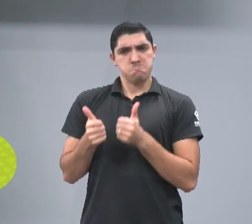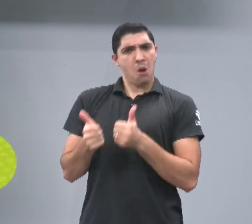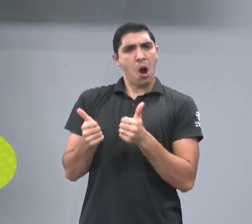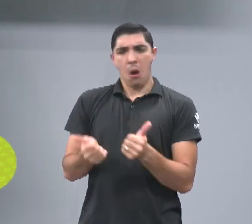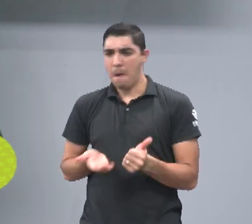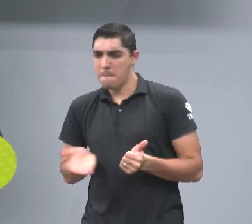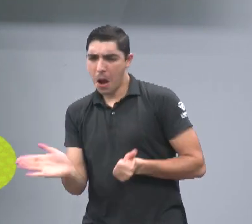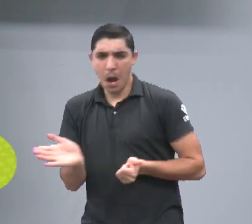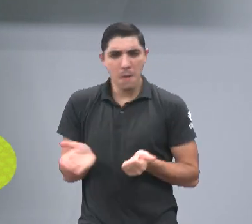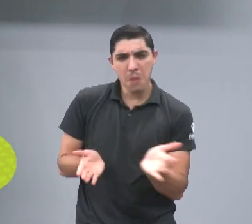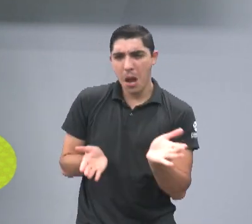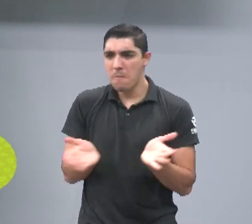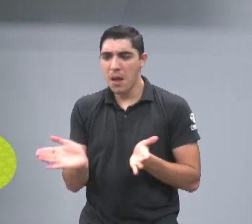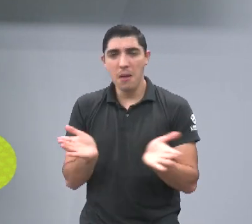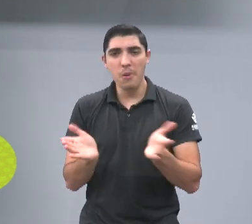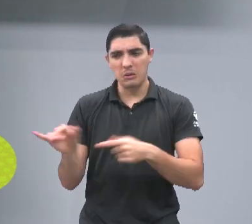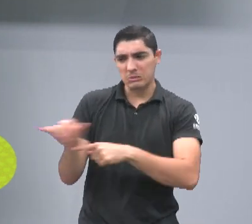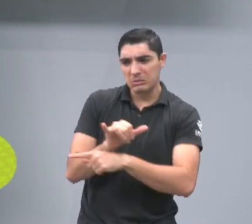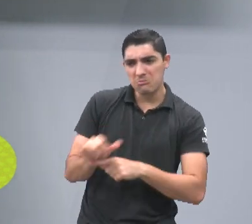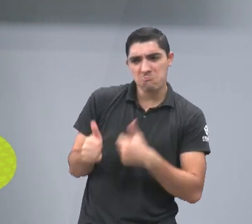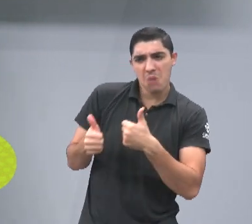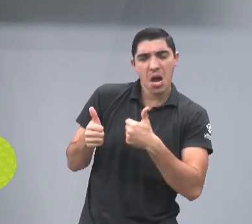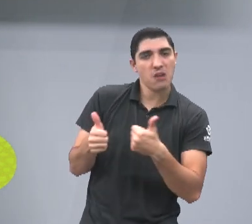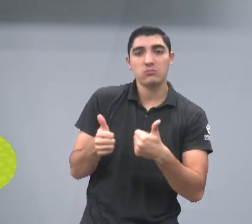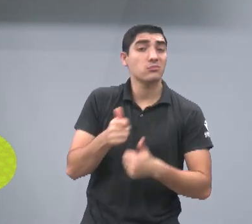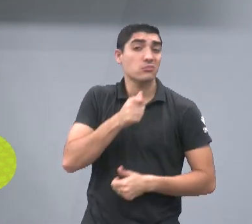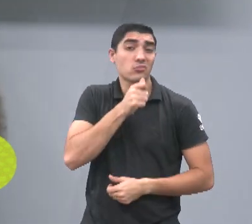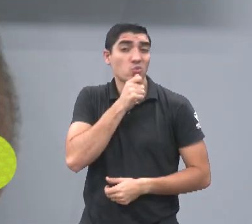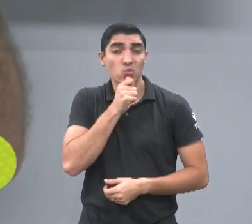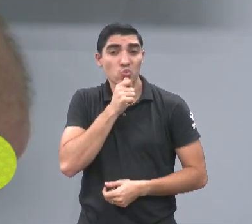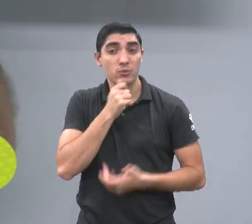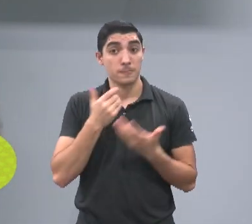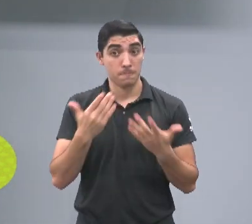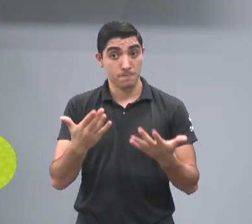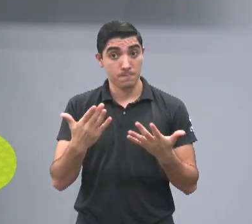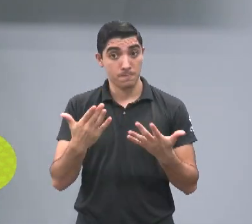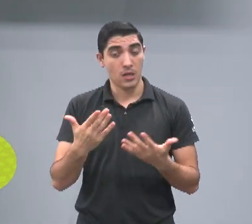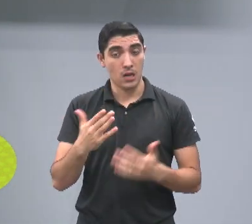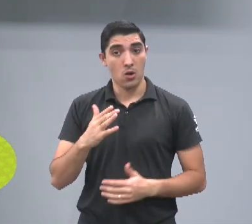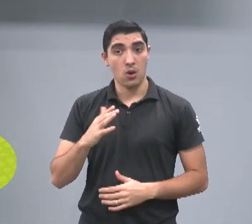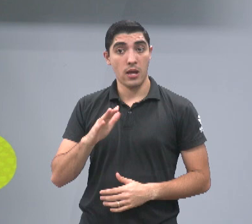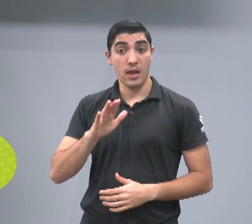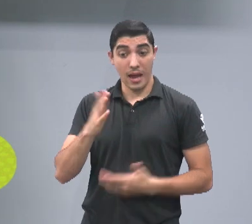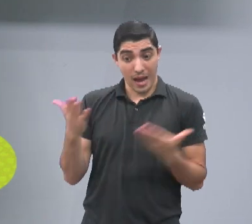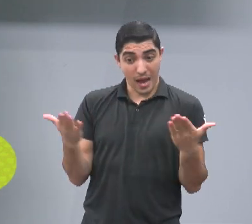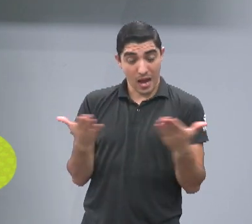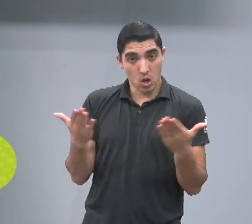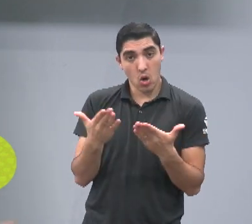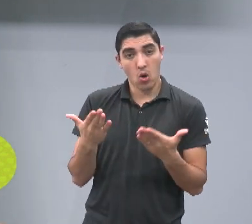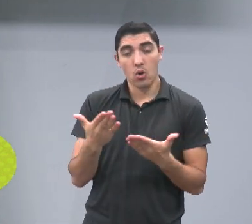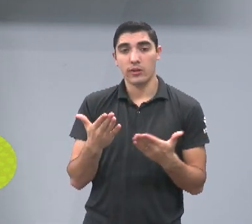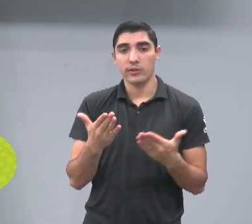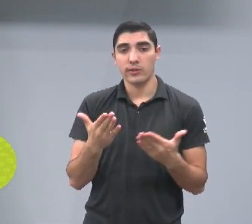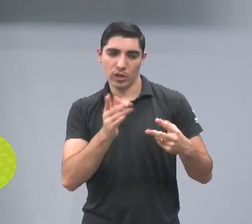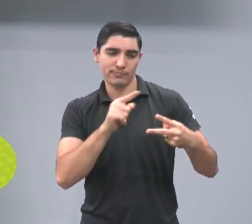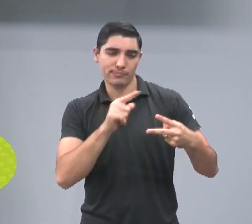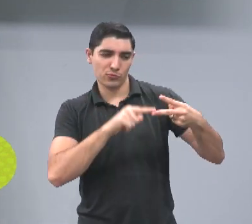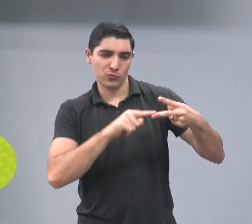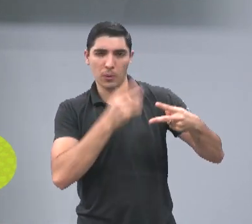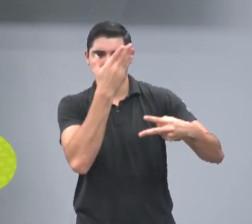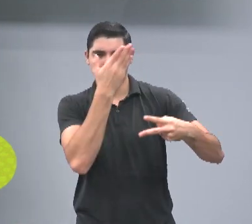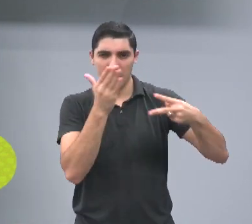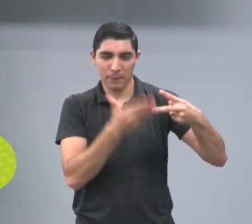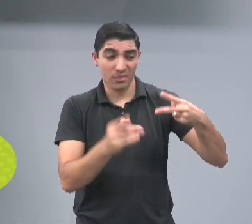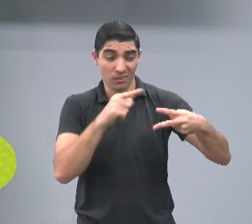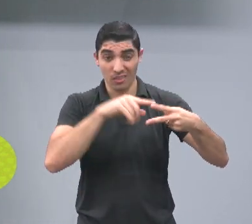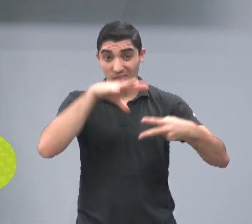imprensa também. Então, essa situação em que agora, na descendente, né, com 2 derrotas seguidas, uma delas em casa, que o Paulo